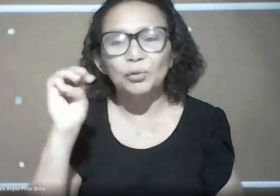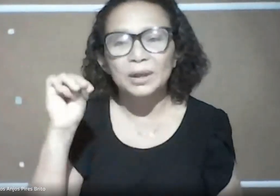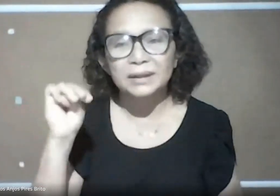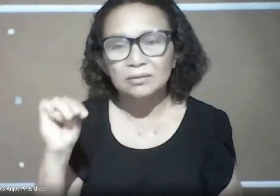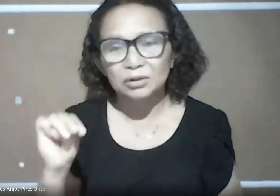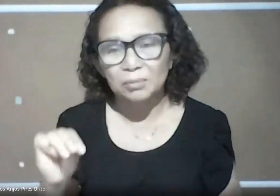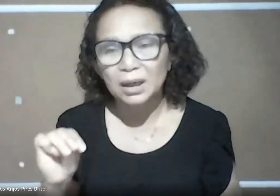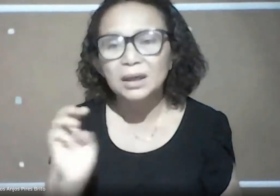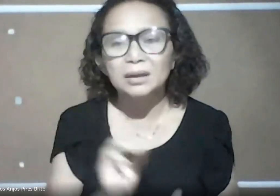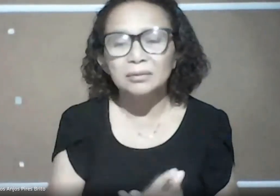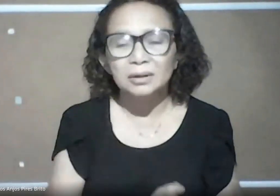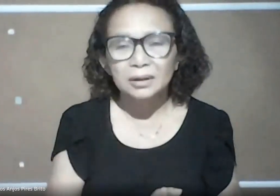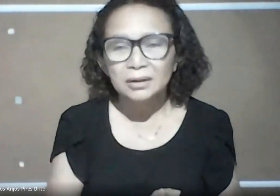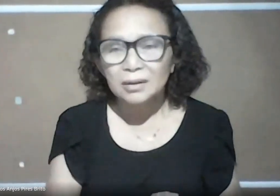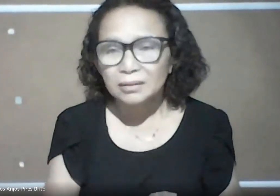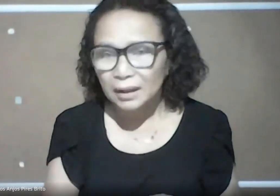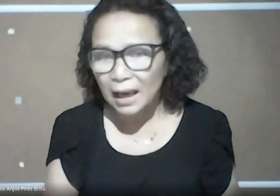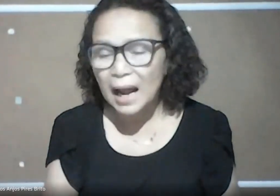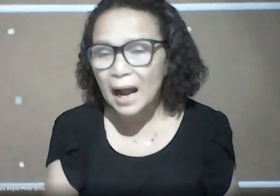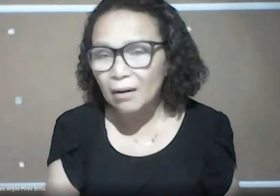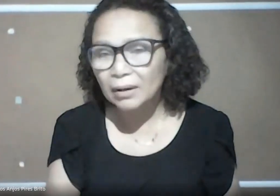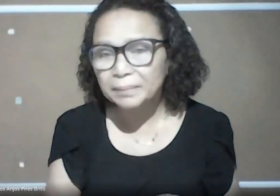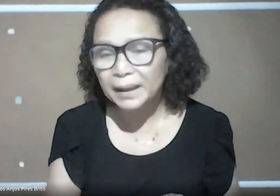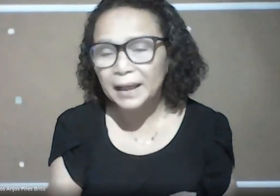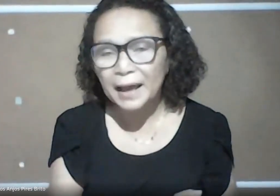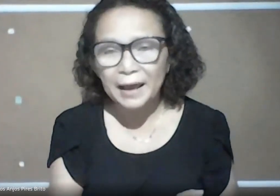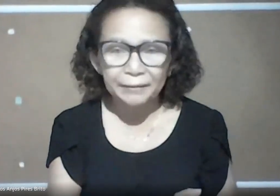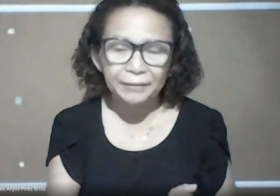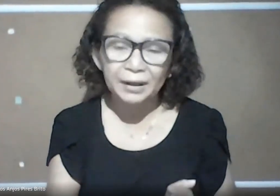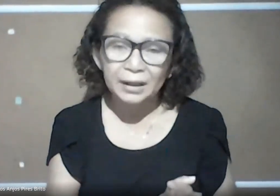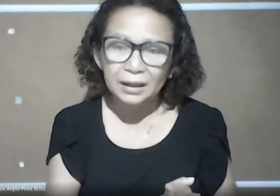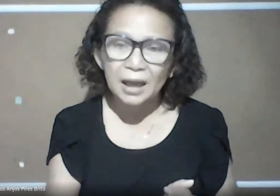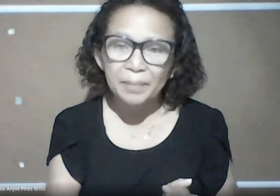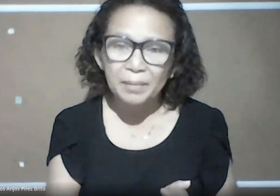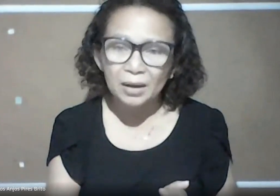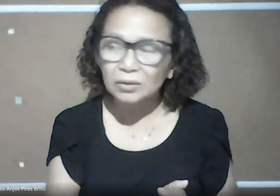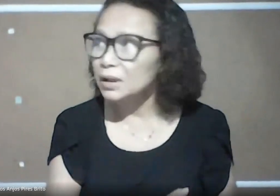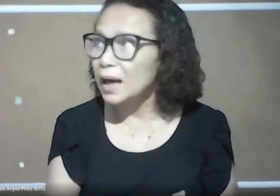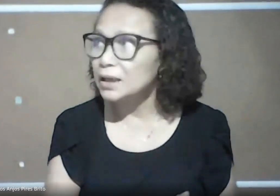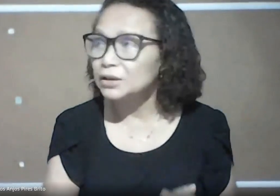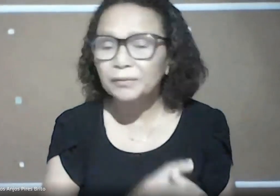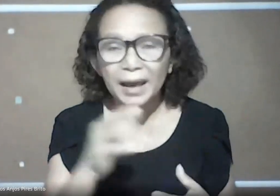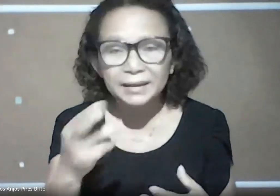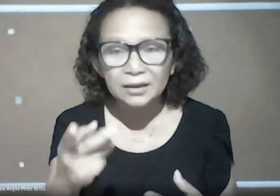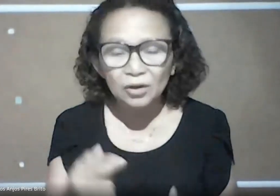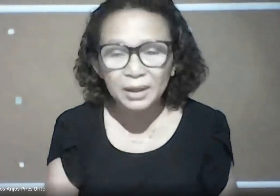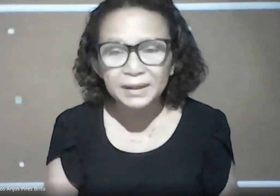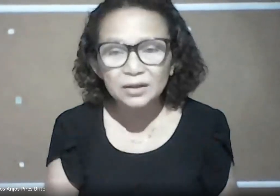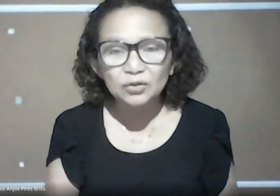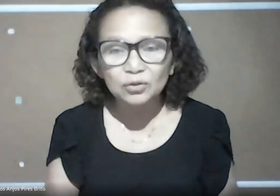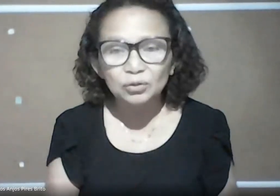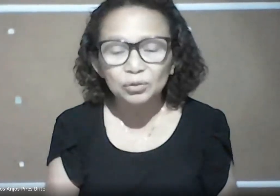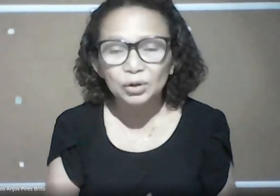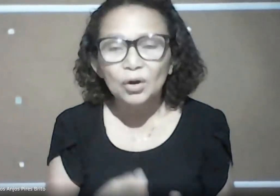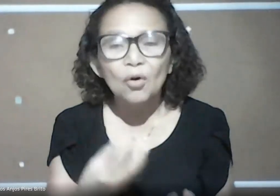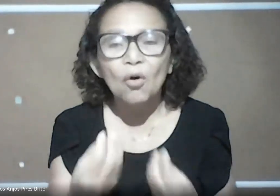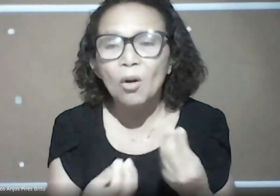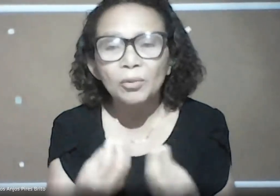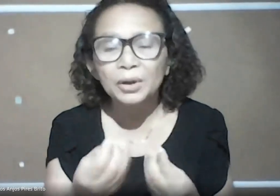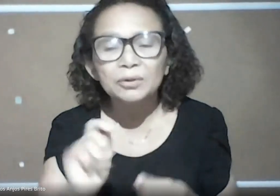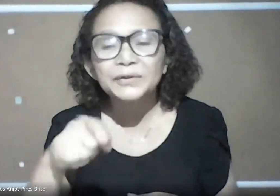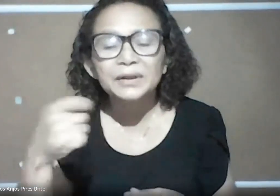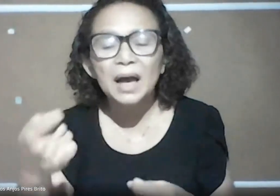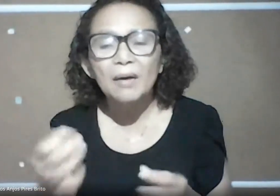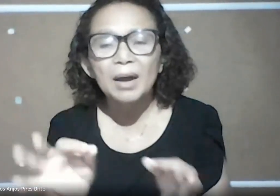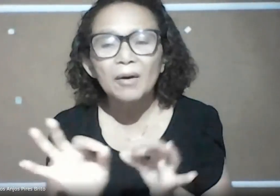de configuração de mão. Tem a aula em PDF da primeira unidade, versa sobre esse assunto.